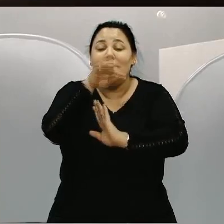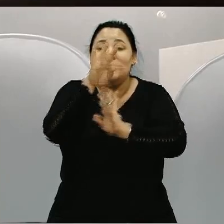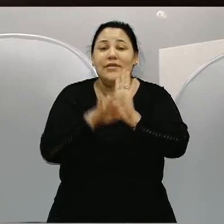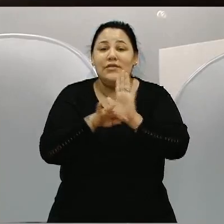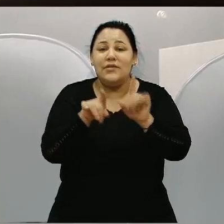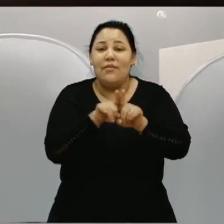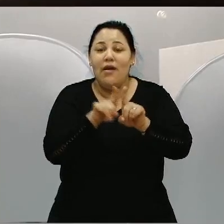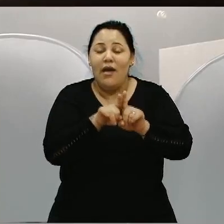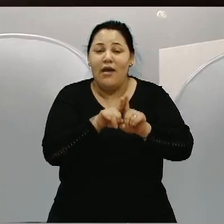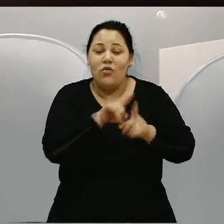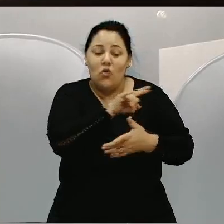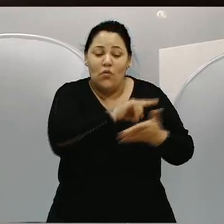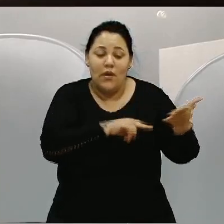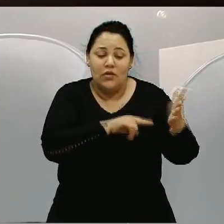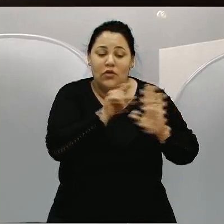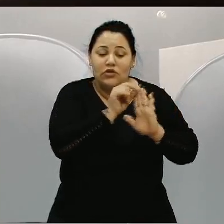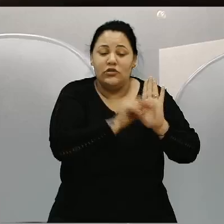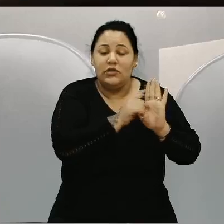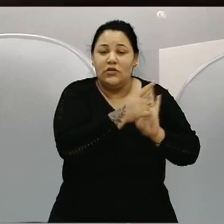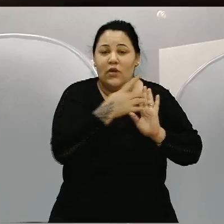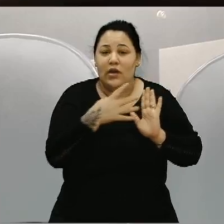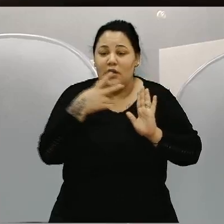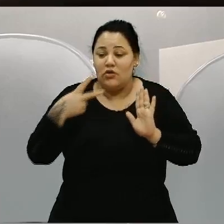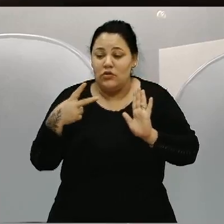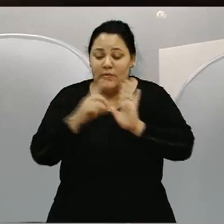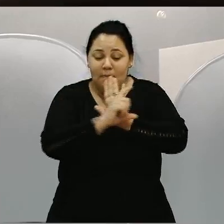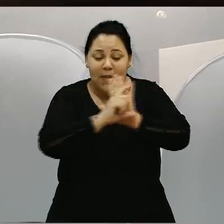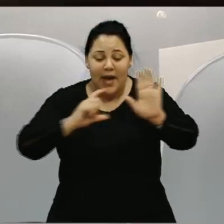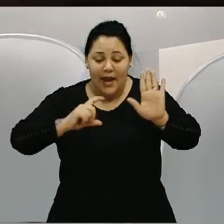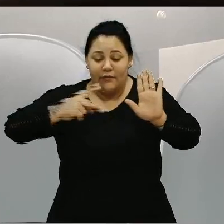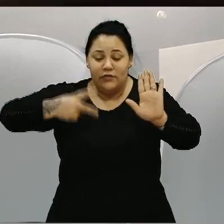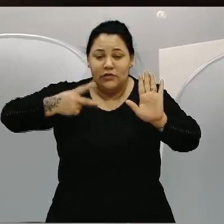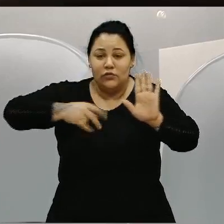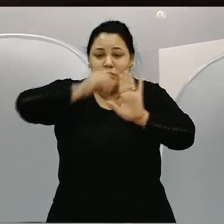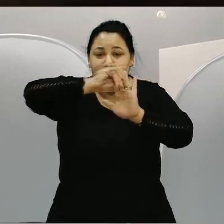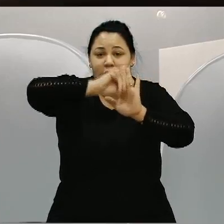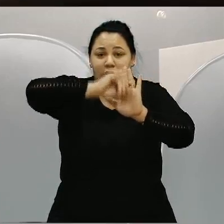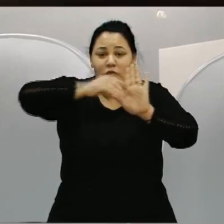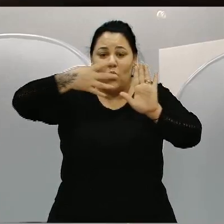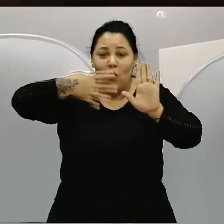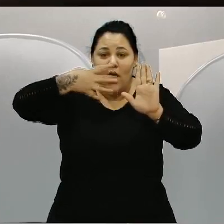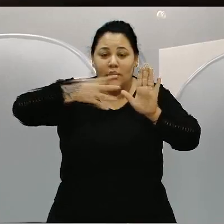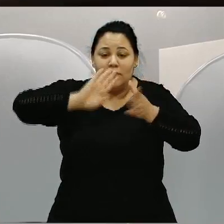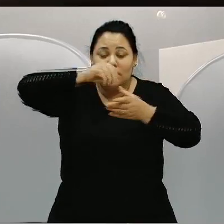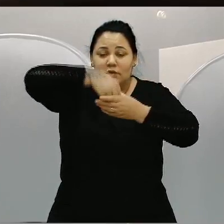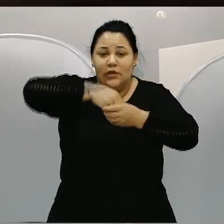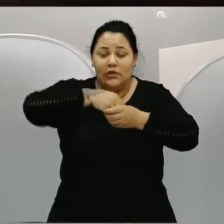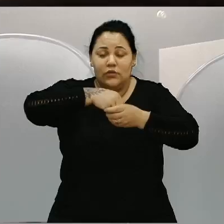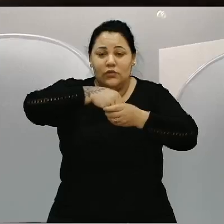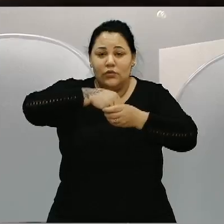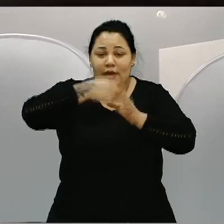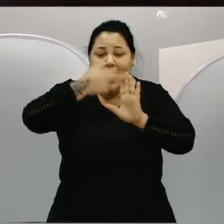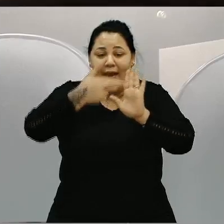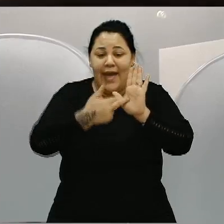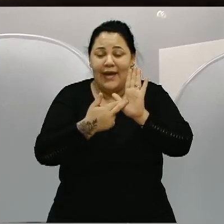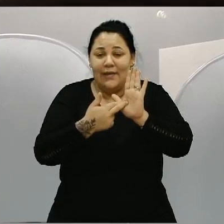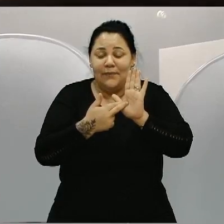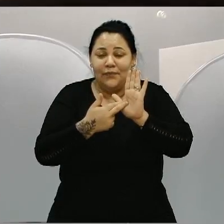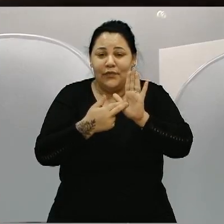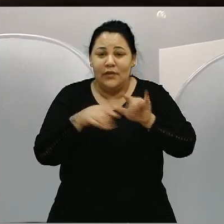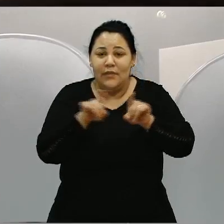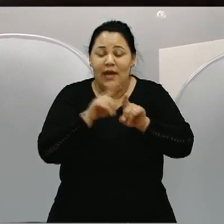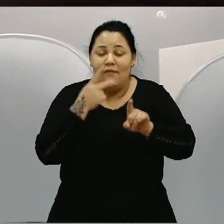o artigo 142, parágrafo 2º, inciso 4º, do Regimento Interno determina que o projeto de